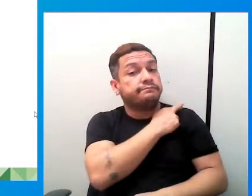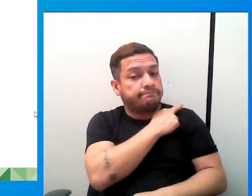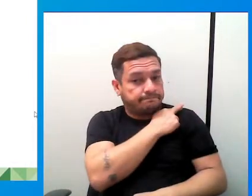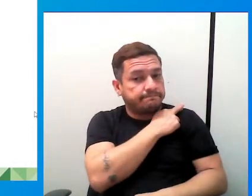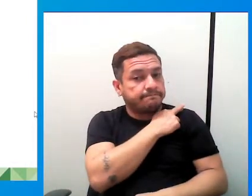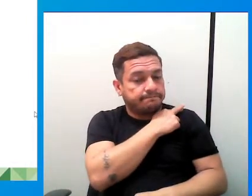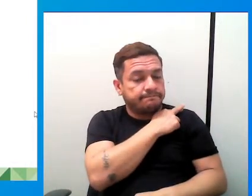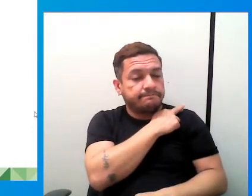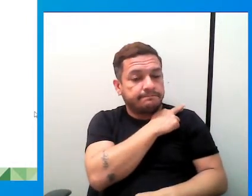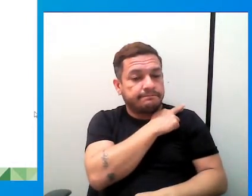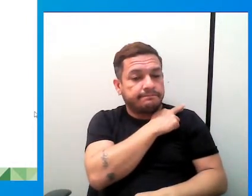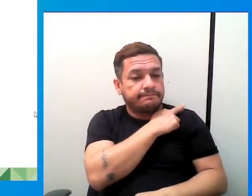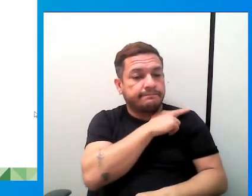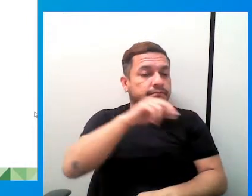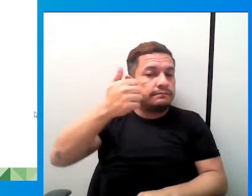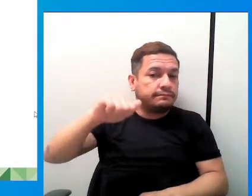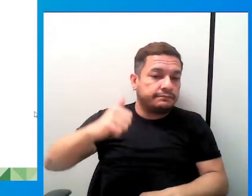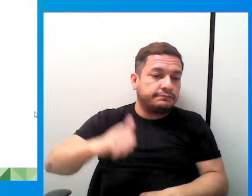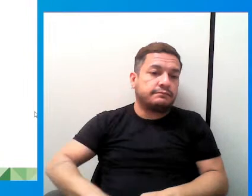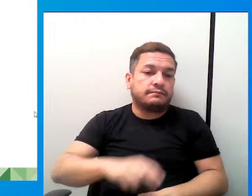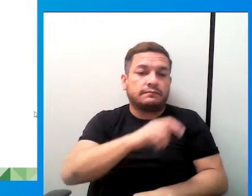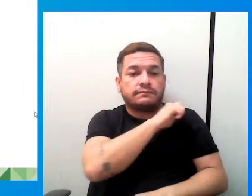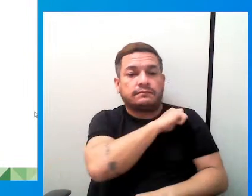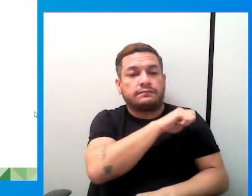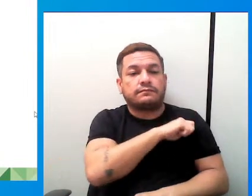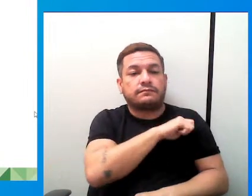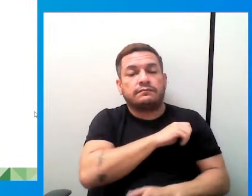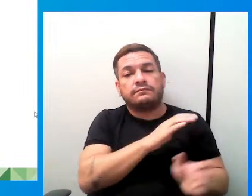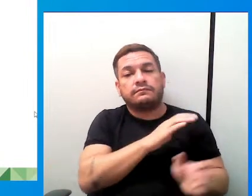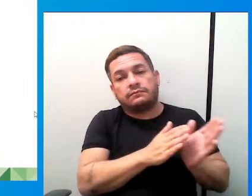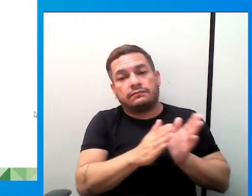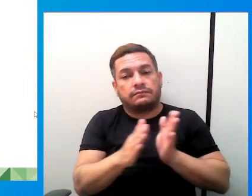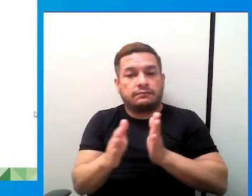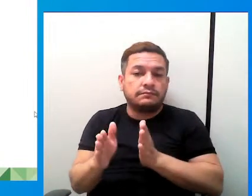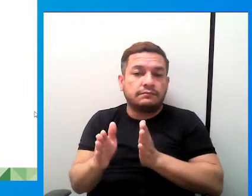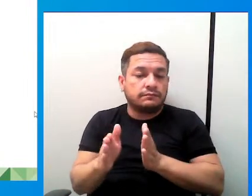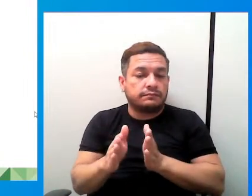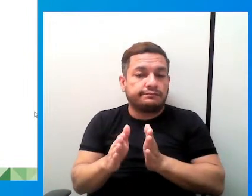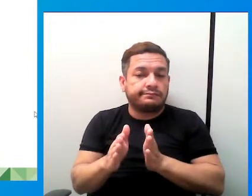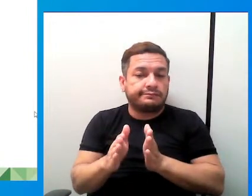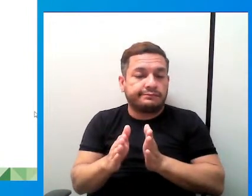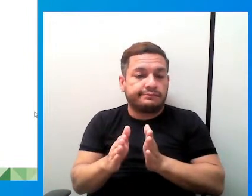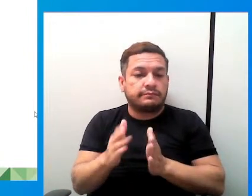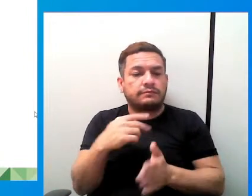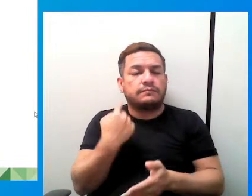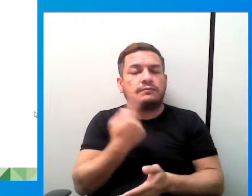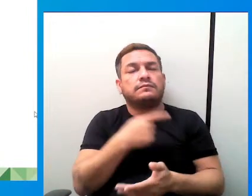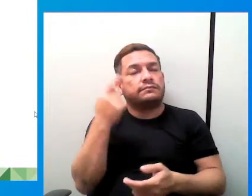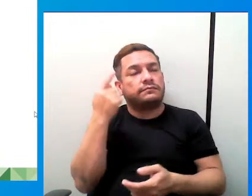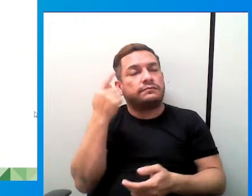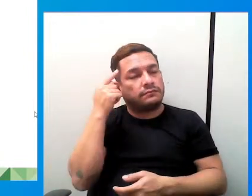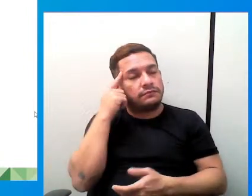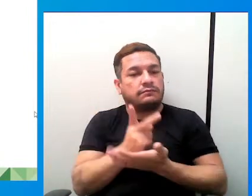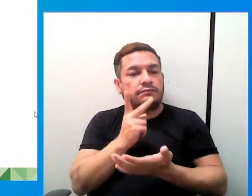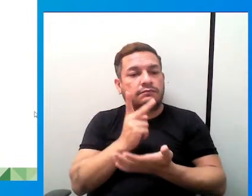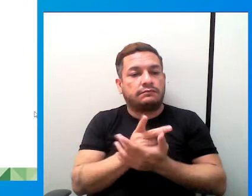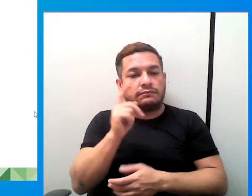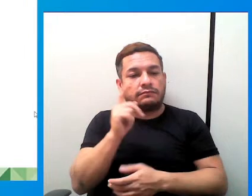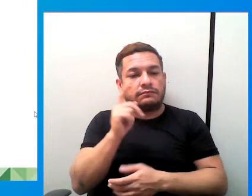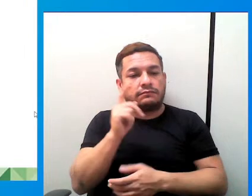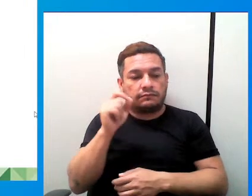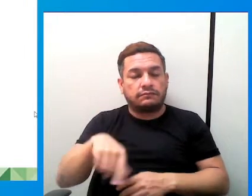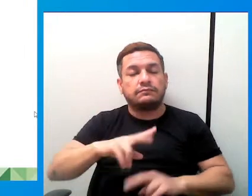faz a imersão do aluno e avalia o aluno ao longo da ação. Então, nós sempre trazemos essas ideias, ou seja, percebam